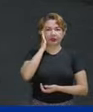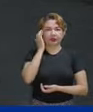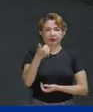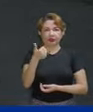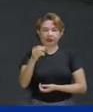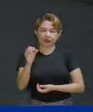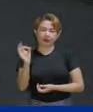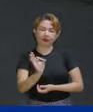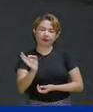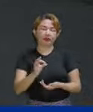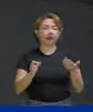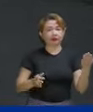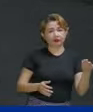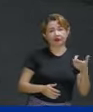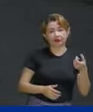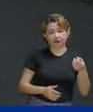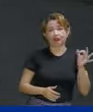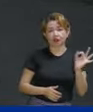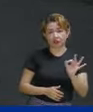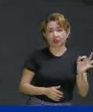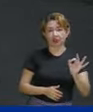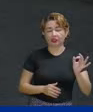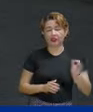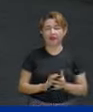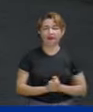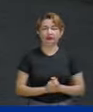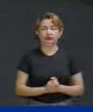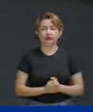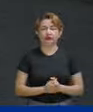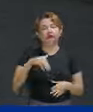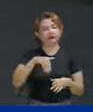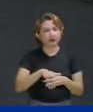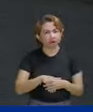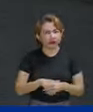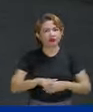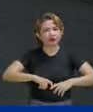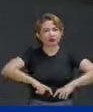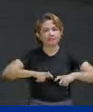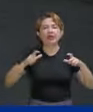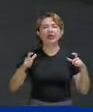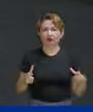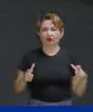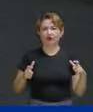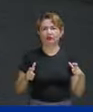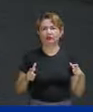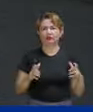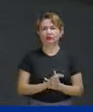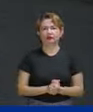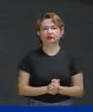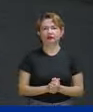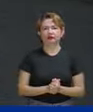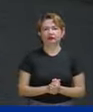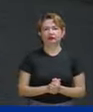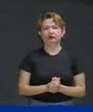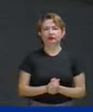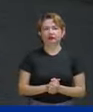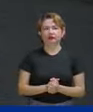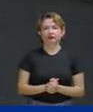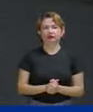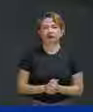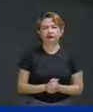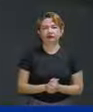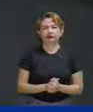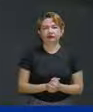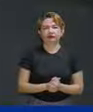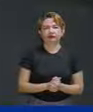era 10% e Vossa Excelência 20%. Como o voto maior é exatamente esse que